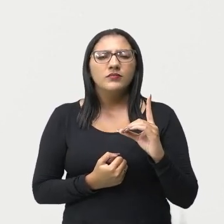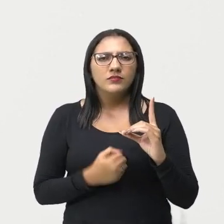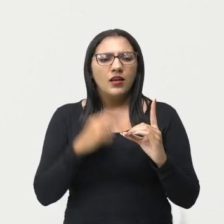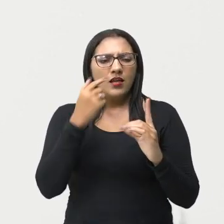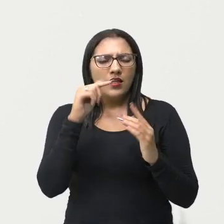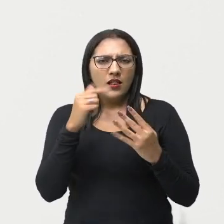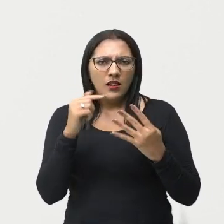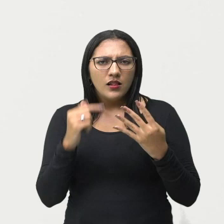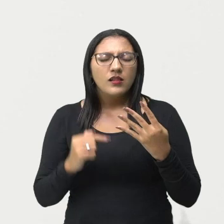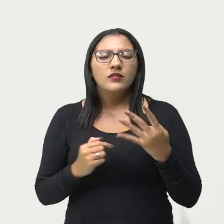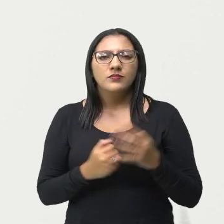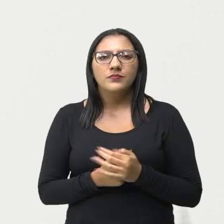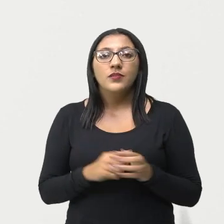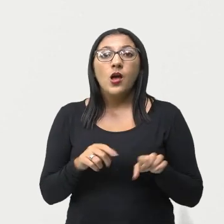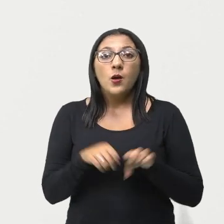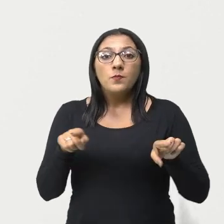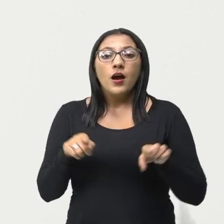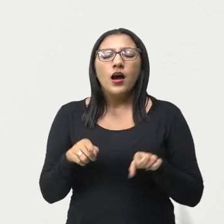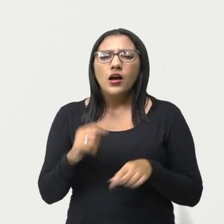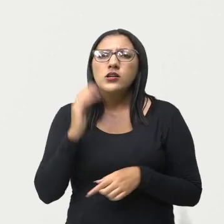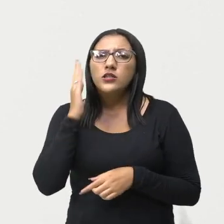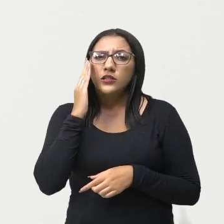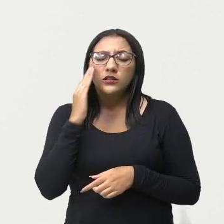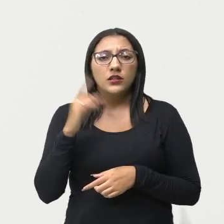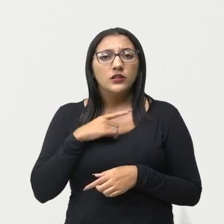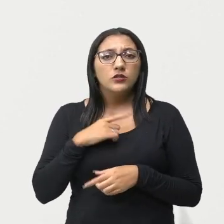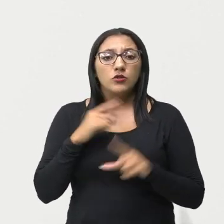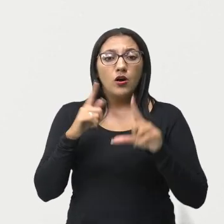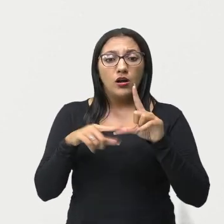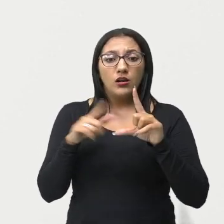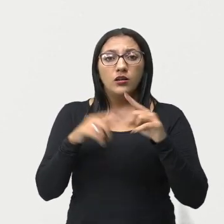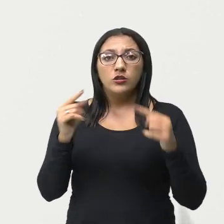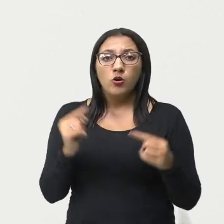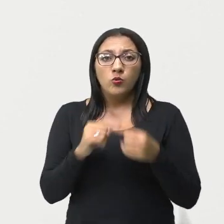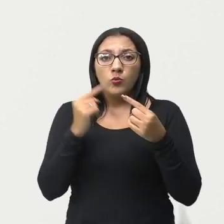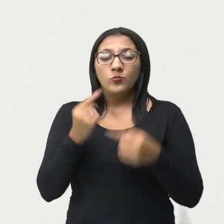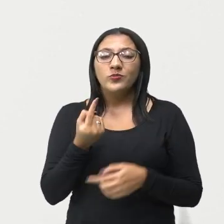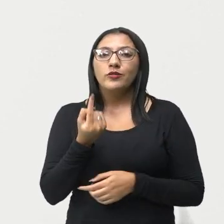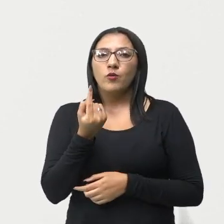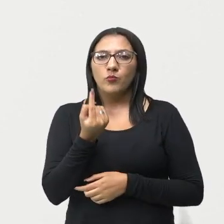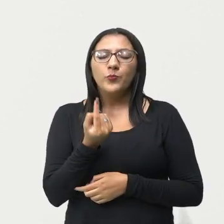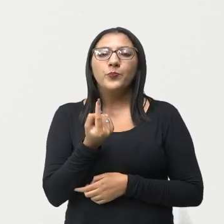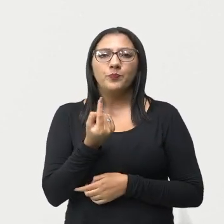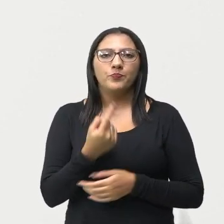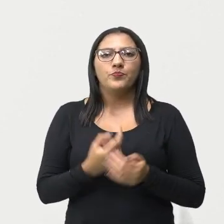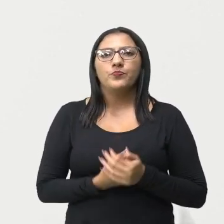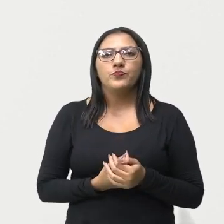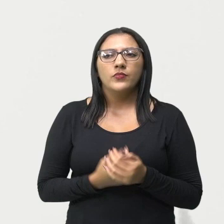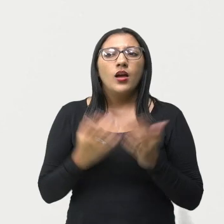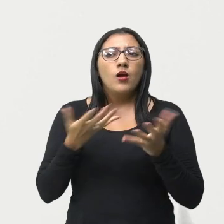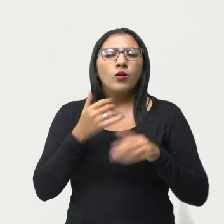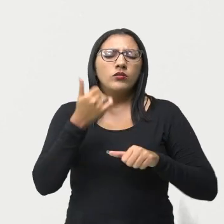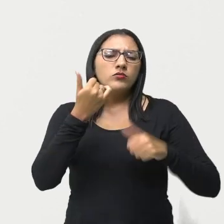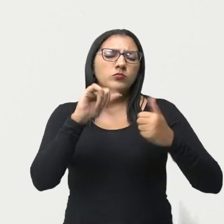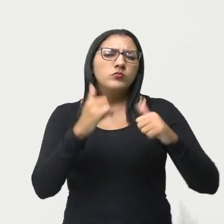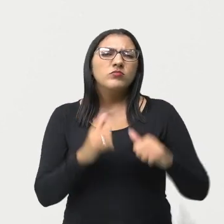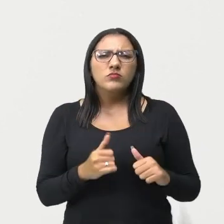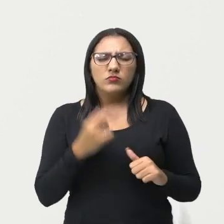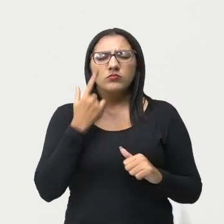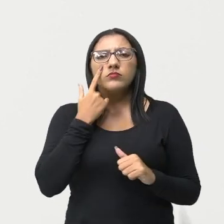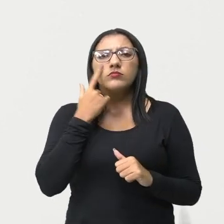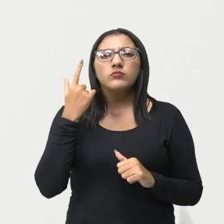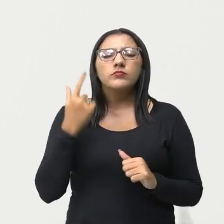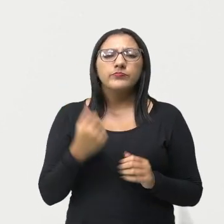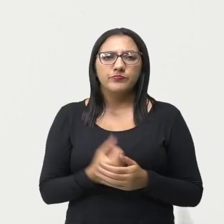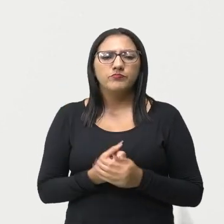apresentadas, porém nós sabemos que apenas uma delas é a correta, certo? Então vamos analisar cada uma delas. Olha